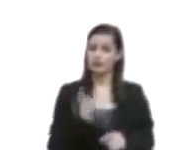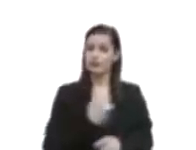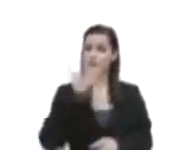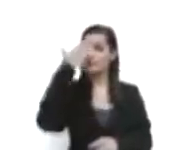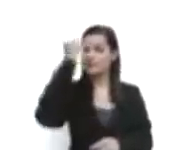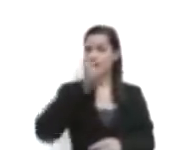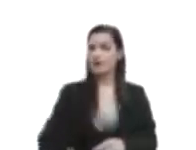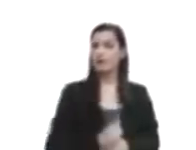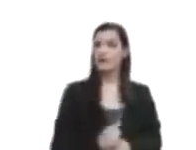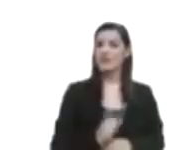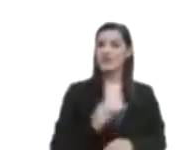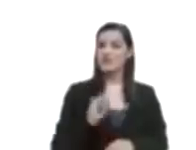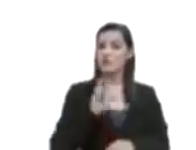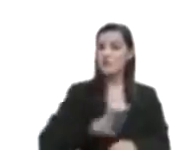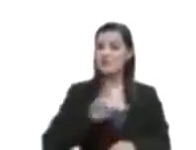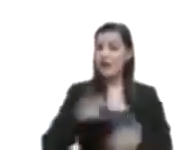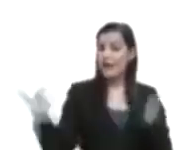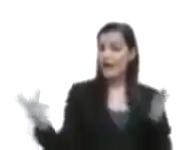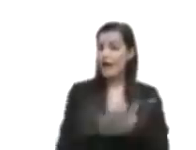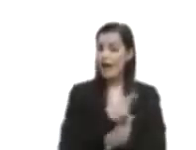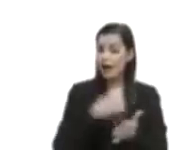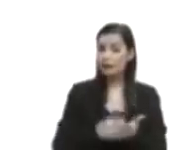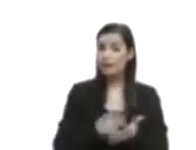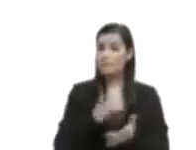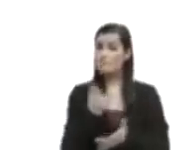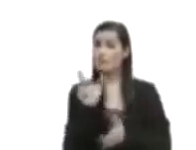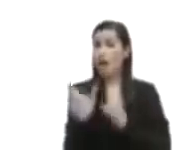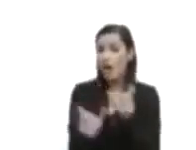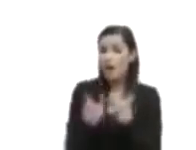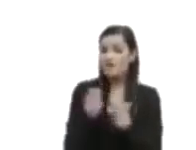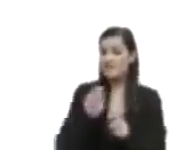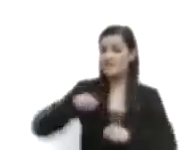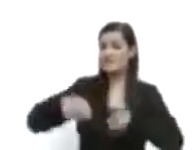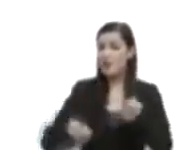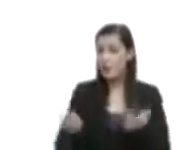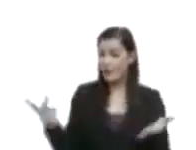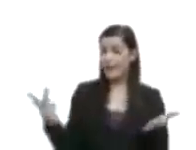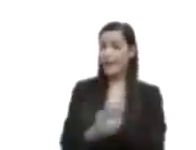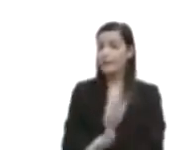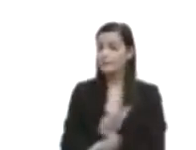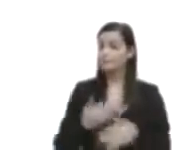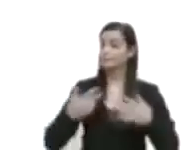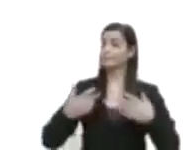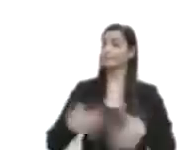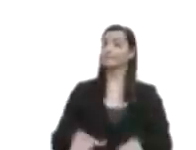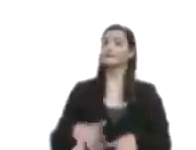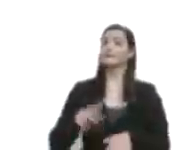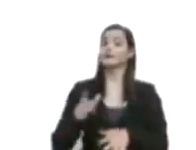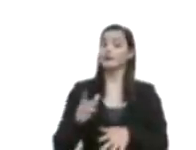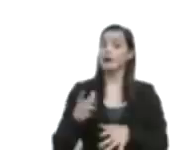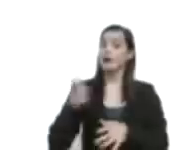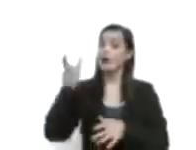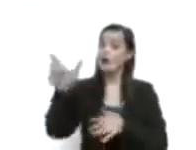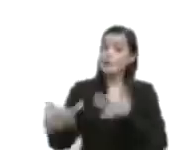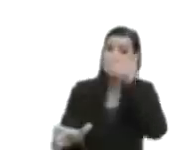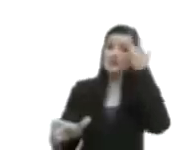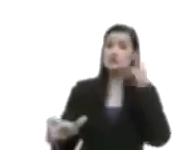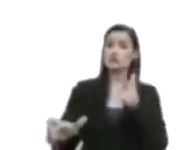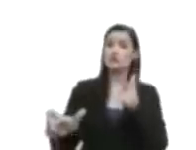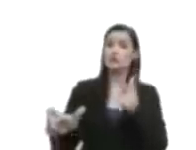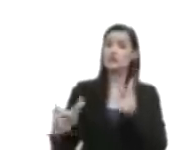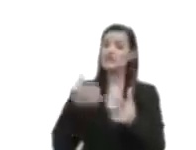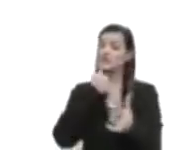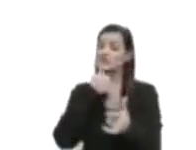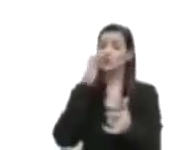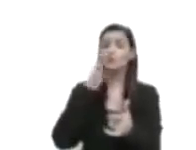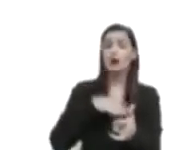As características, sua família, ele promove harmonia e paz no seu lar. Pais, não provoquei a ira dos vossos